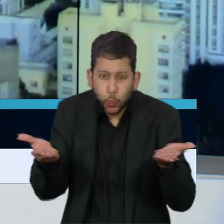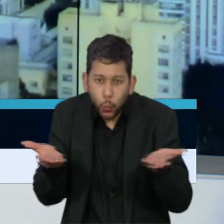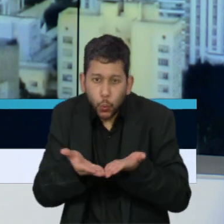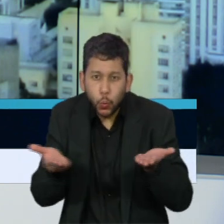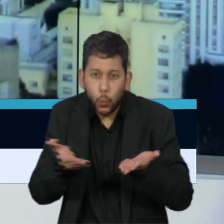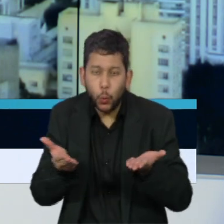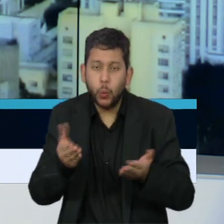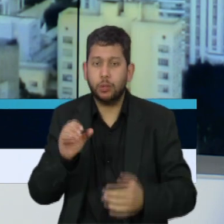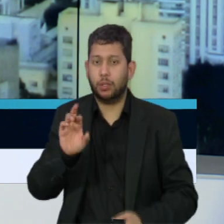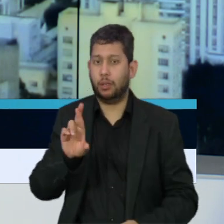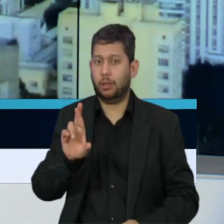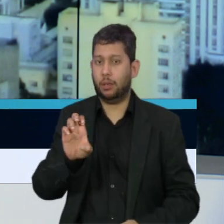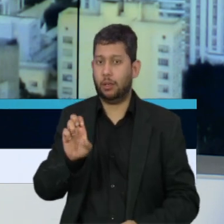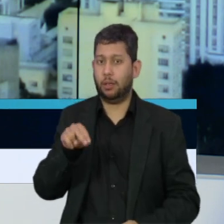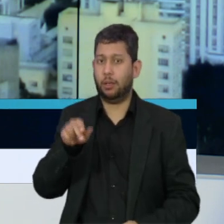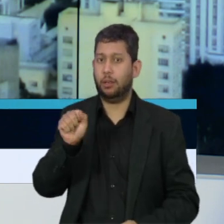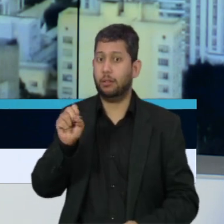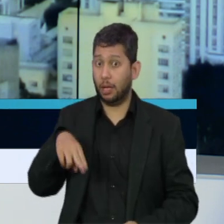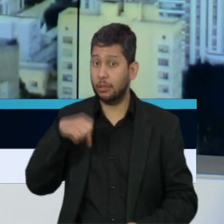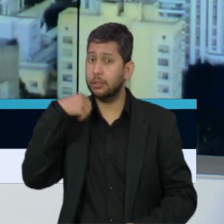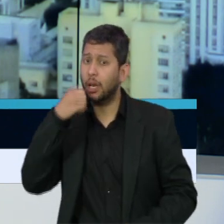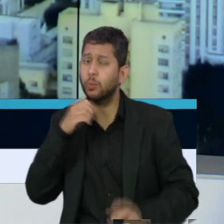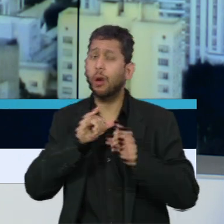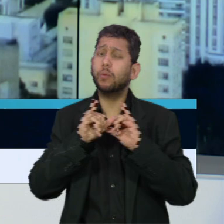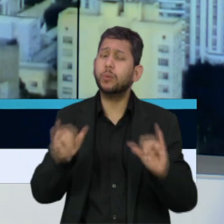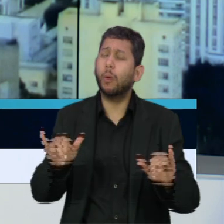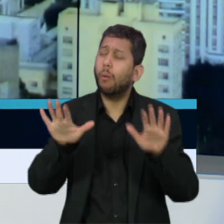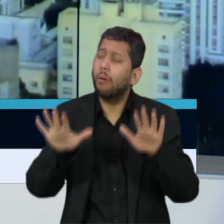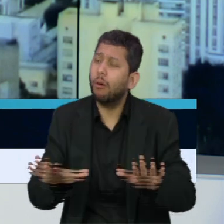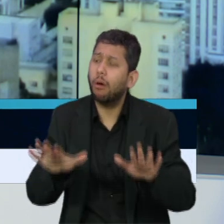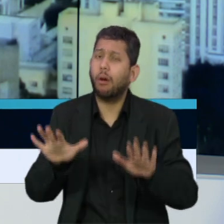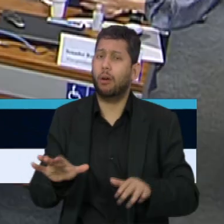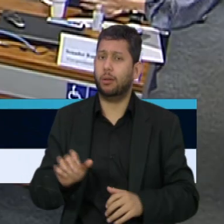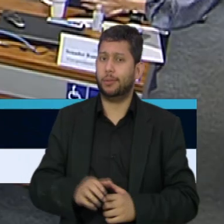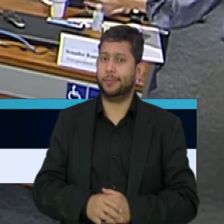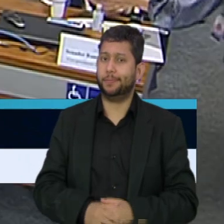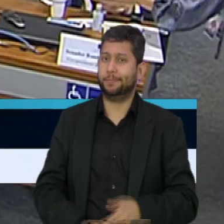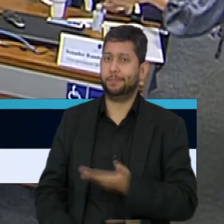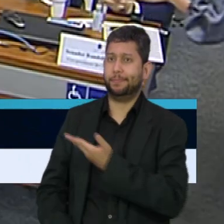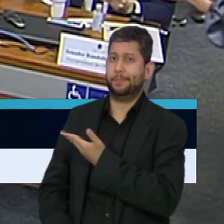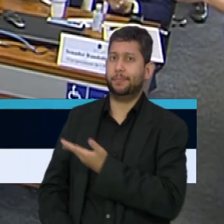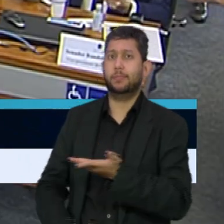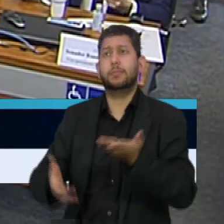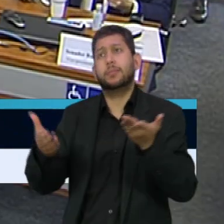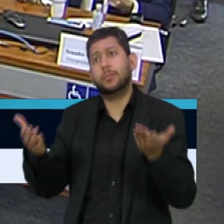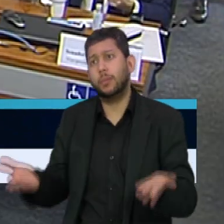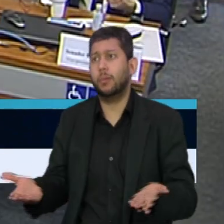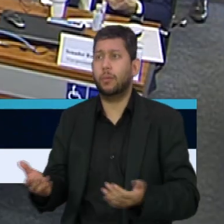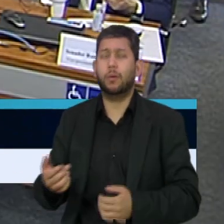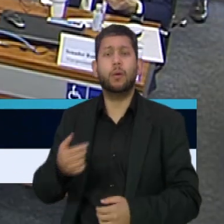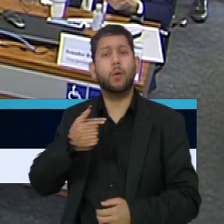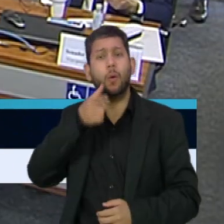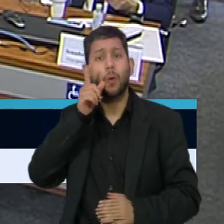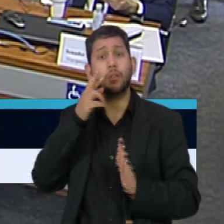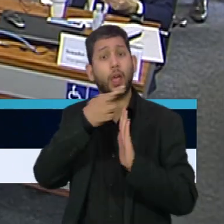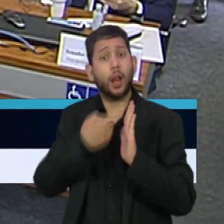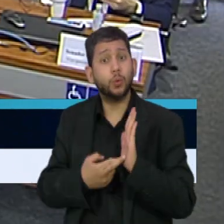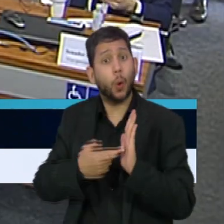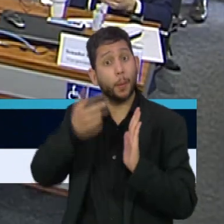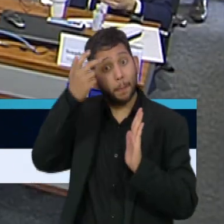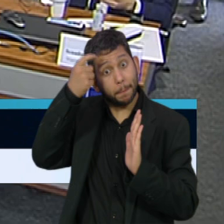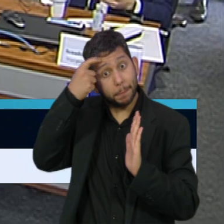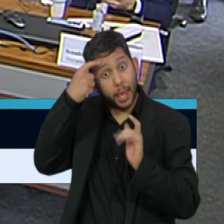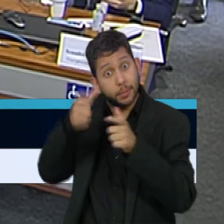o relator Renan Calheiros tentou acalmar o senador Omar Aziz. O relatório é produto do que pensa a maioria. No